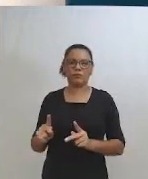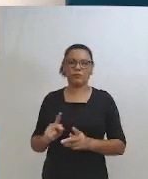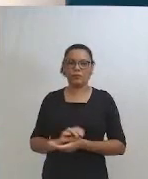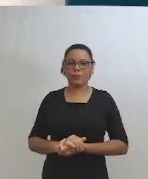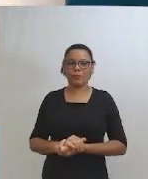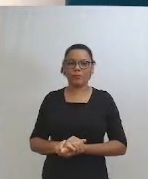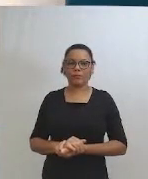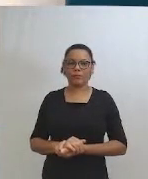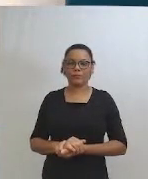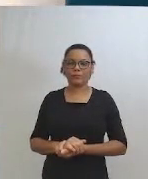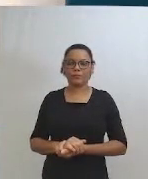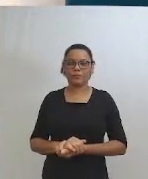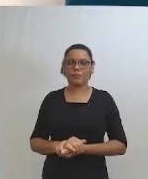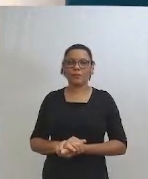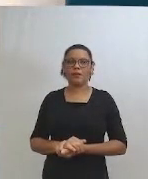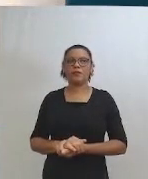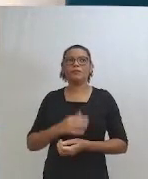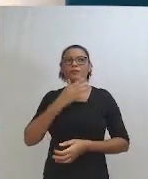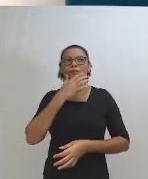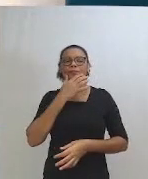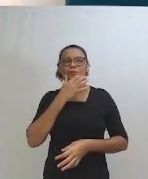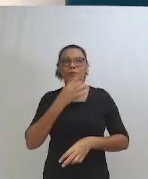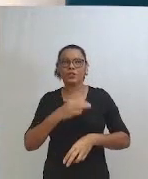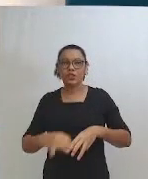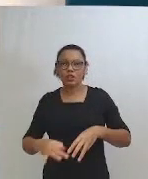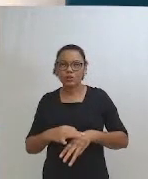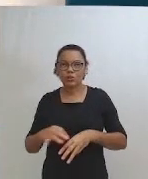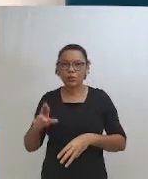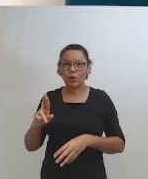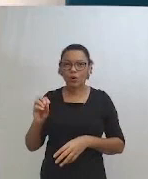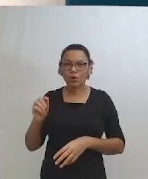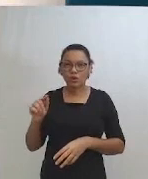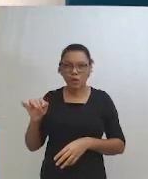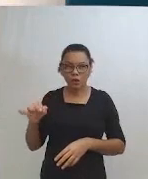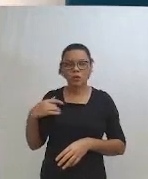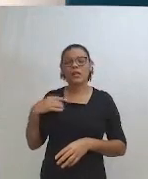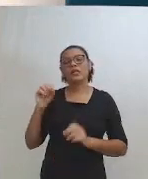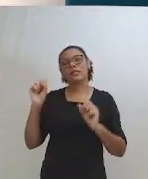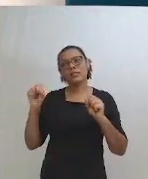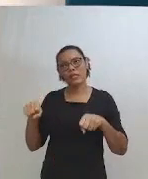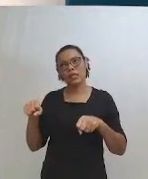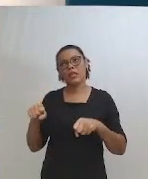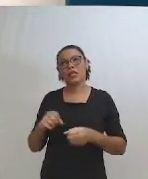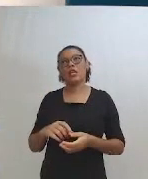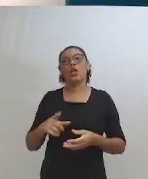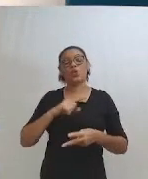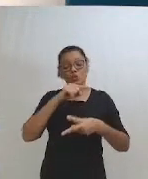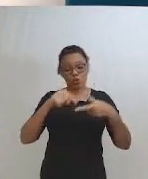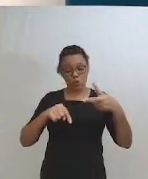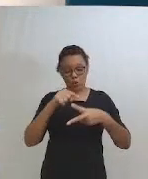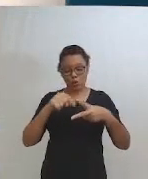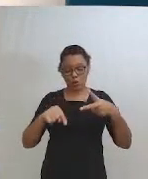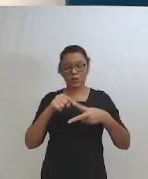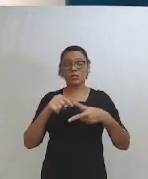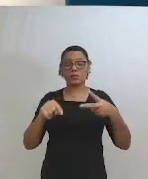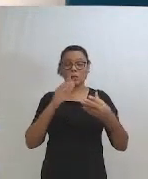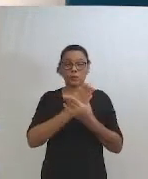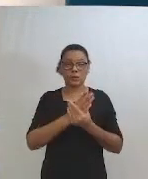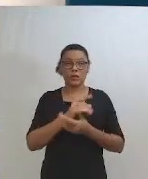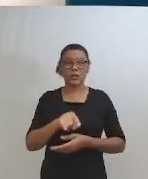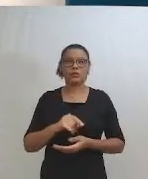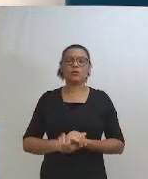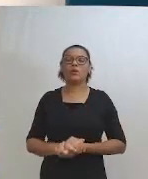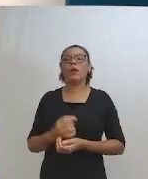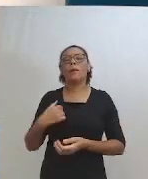Ministro Rogério, pretende pedir vista. Sim, senhor presidente. Peço vista de ambos os processos para uma análise mais